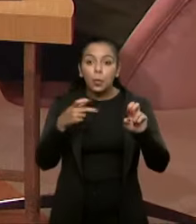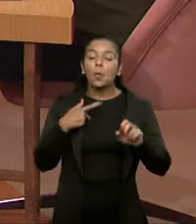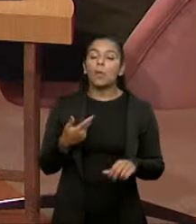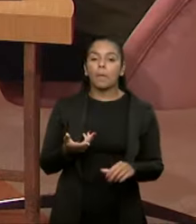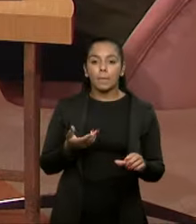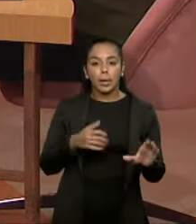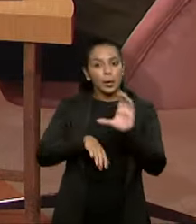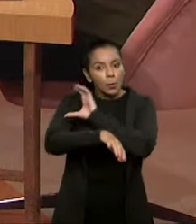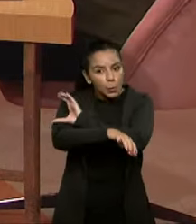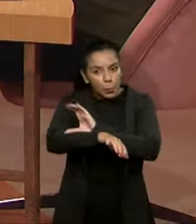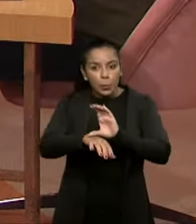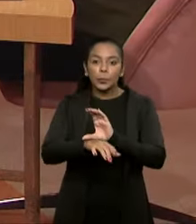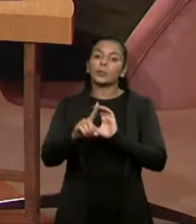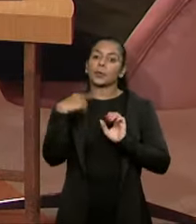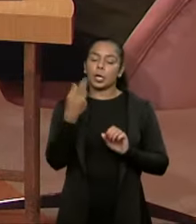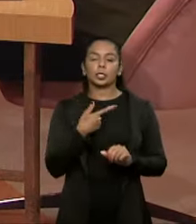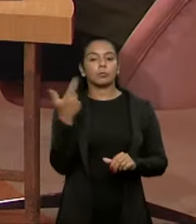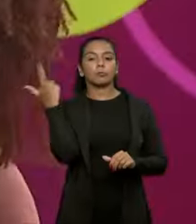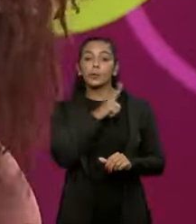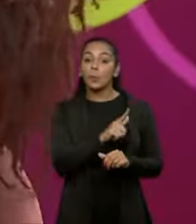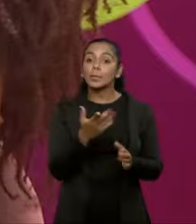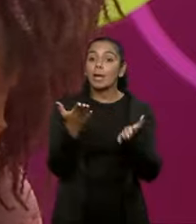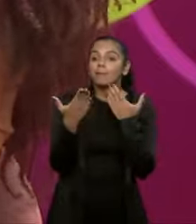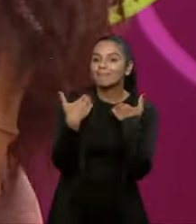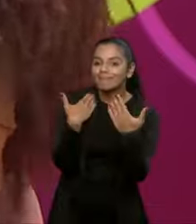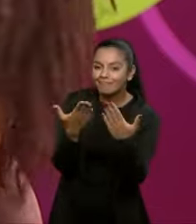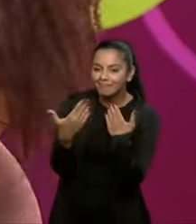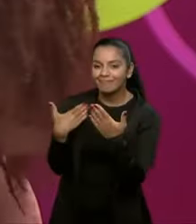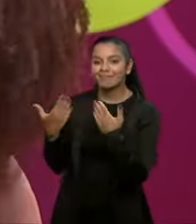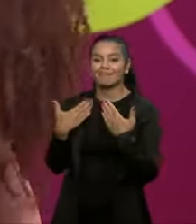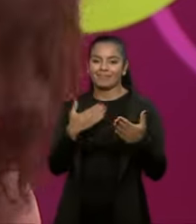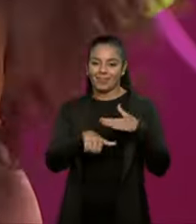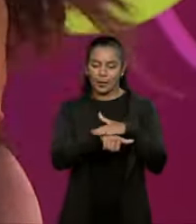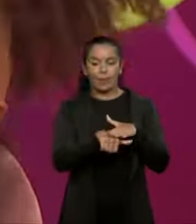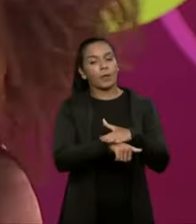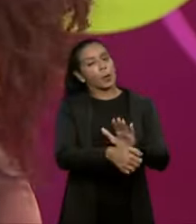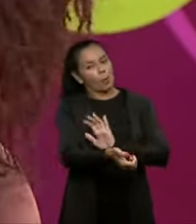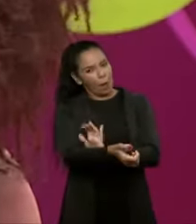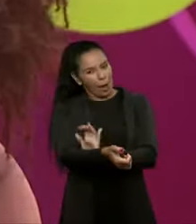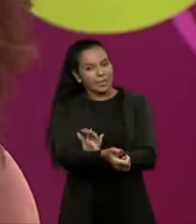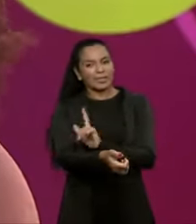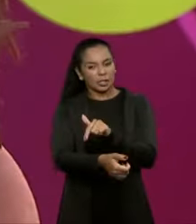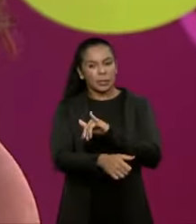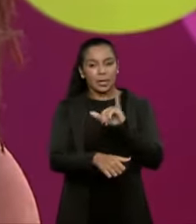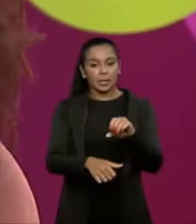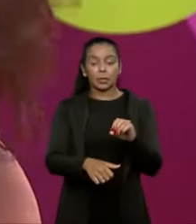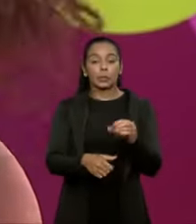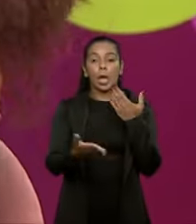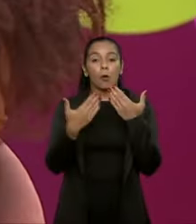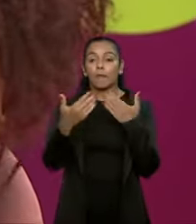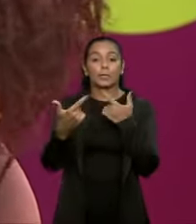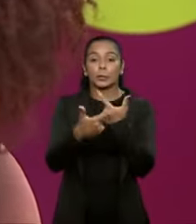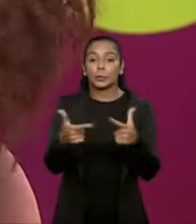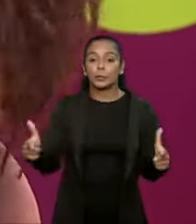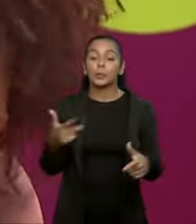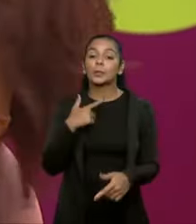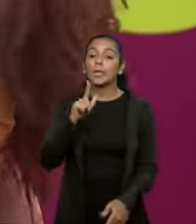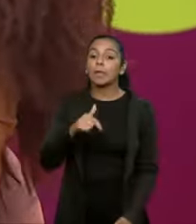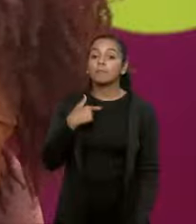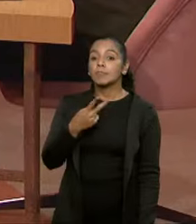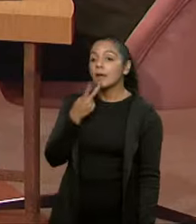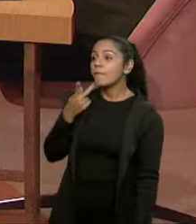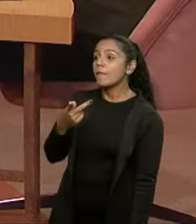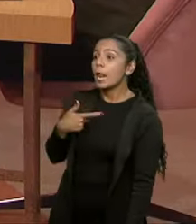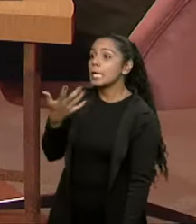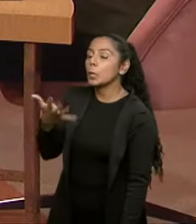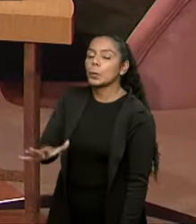E aí a gente consegue estabelecer esse diálogo, porque às vezes... E aí o racismo tem muito disso, né? É um diálogo que não se estabelece. É uma voz que quer falar e um ouvido que não